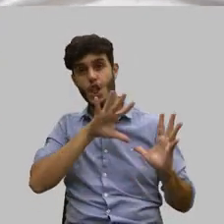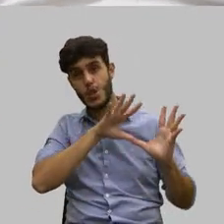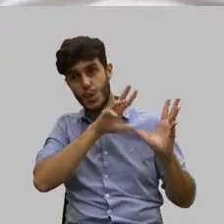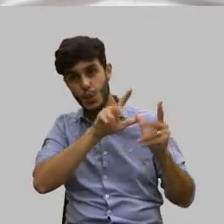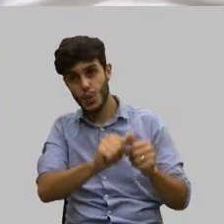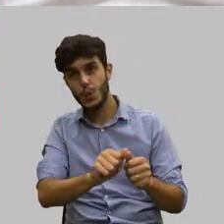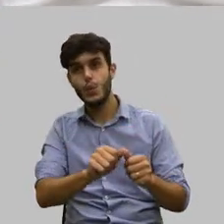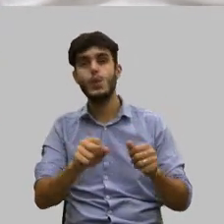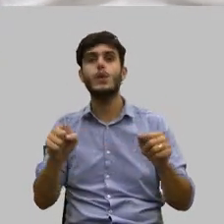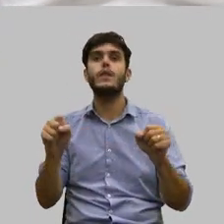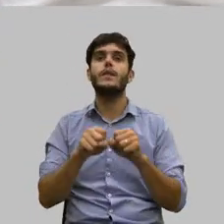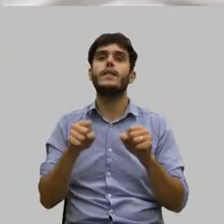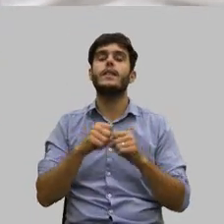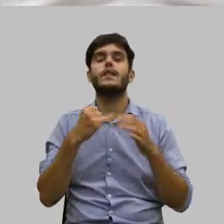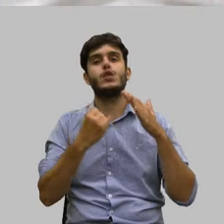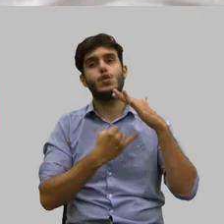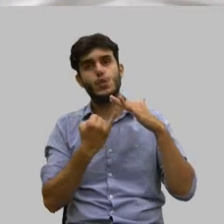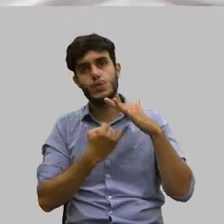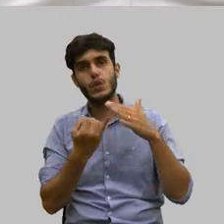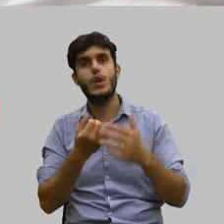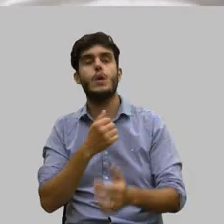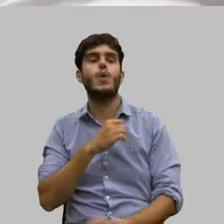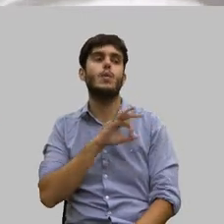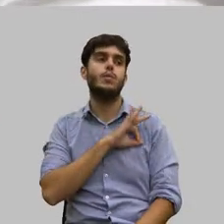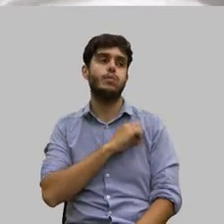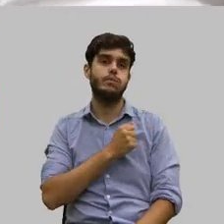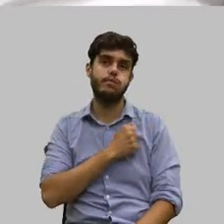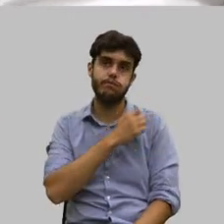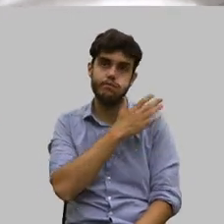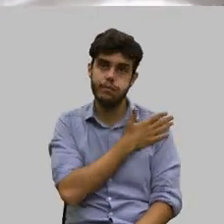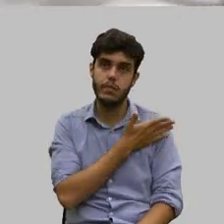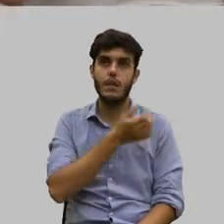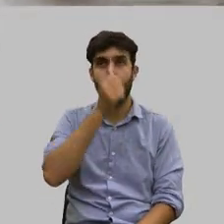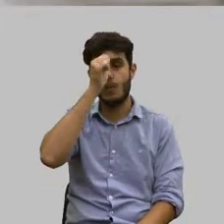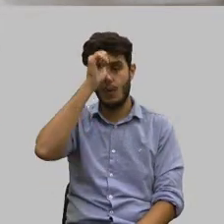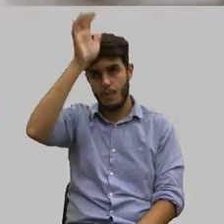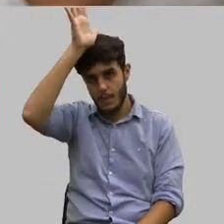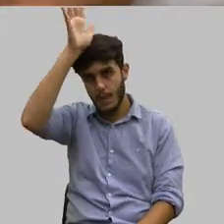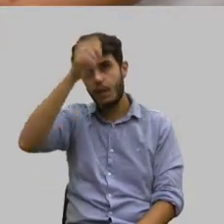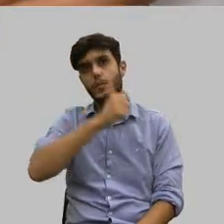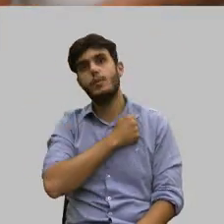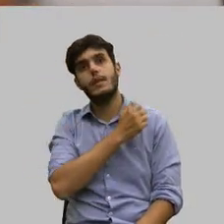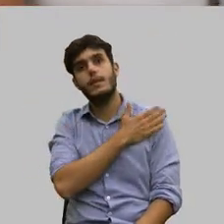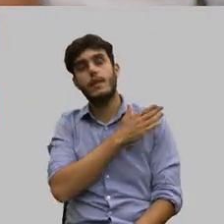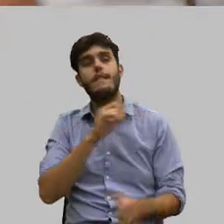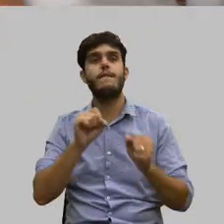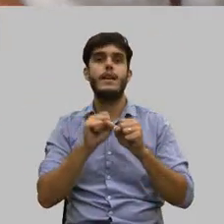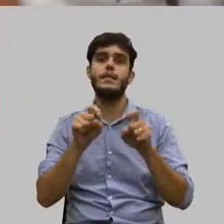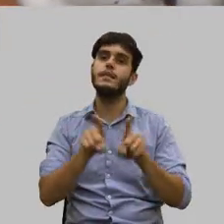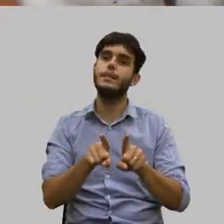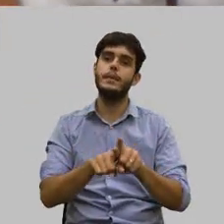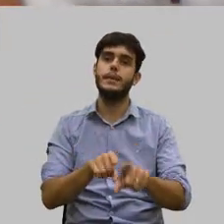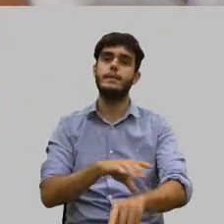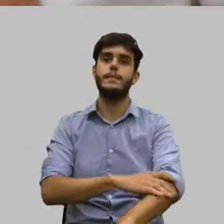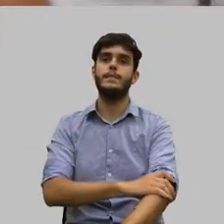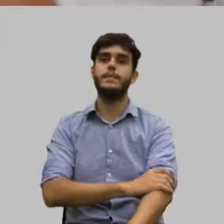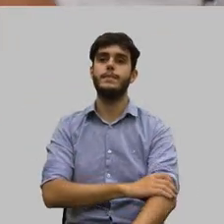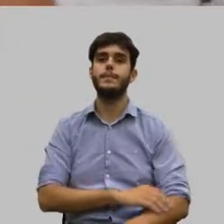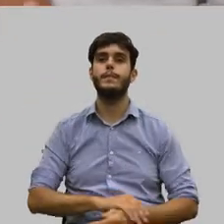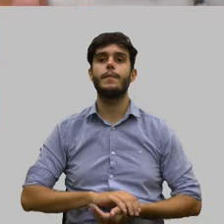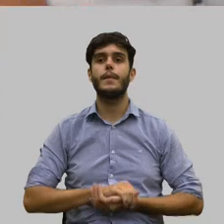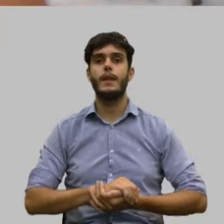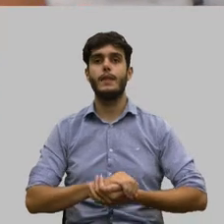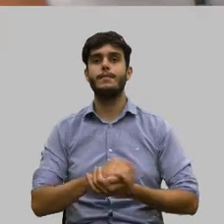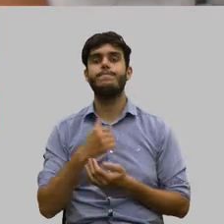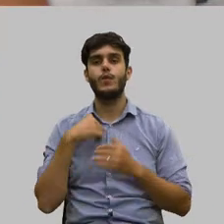as instituições polícia militar e bombeiro militar faz no dia a dia eh eu concordo com